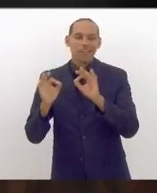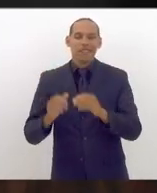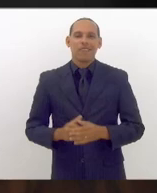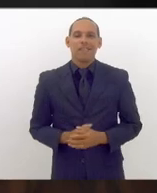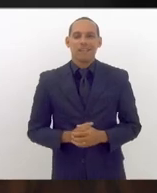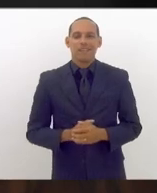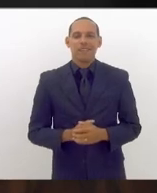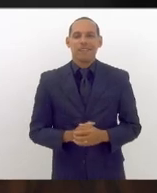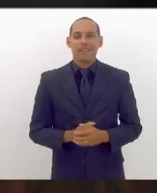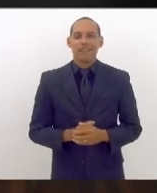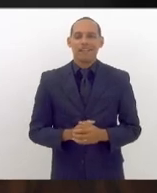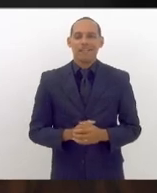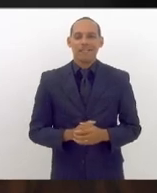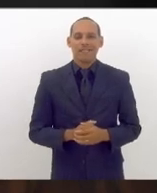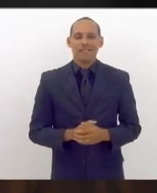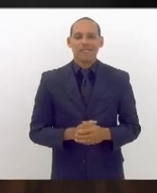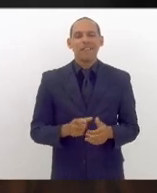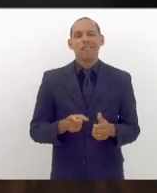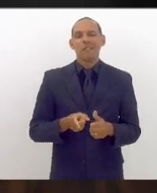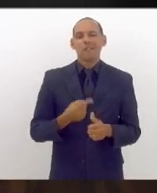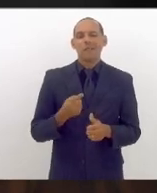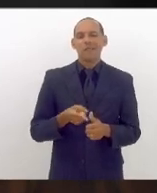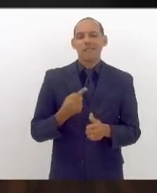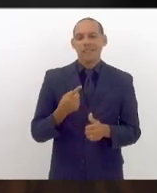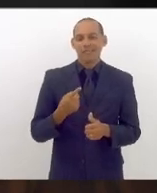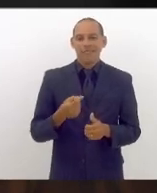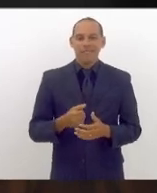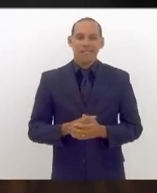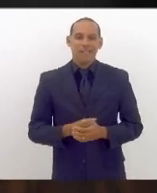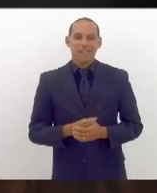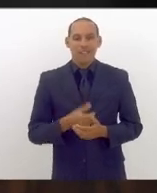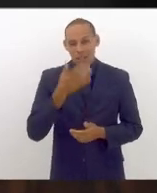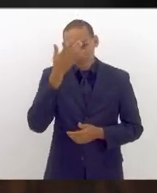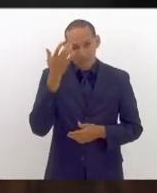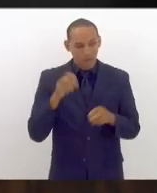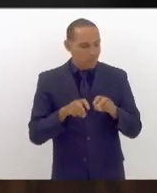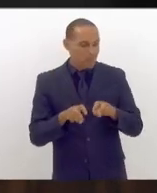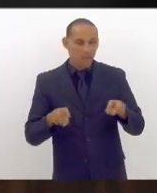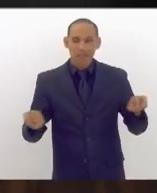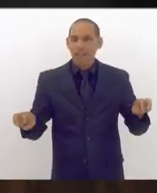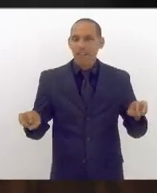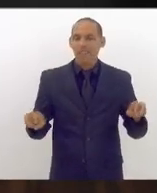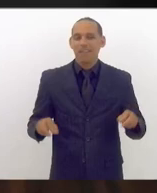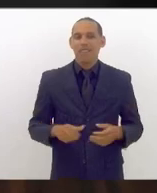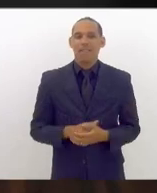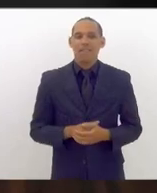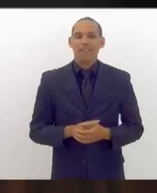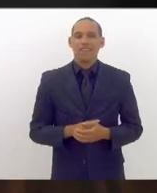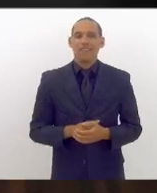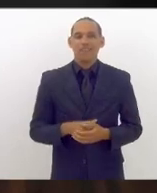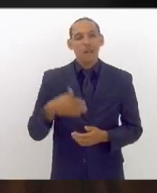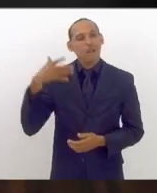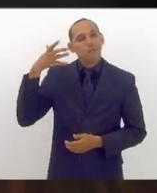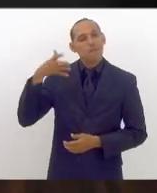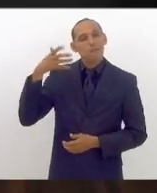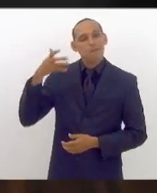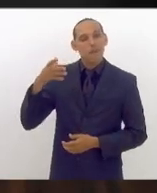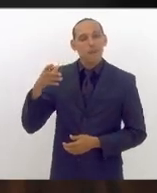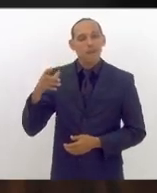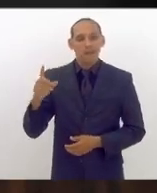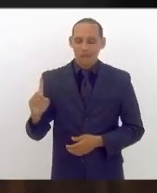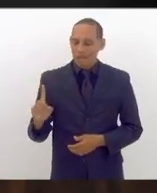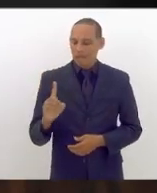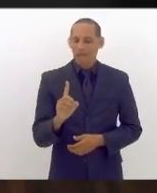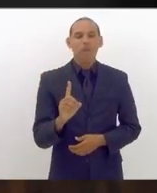vamos primeiro concessão de fala das pessoas que estão aqui na mesa primeira a falar